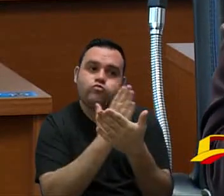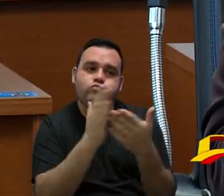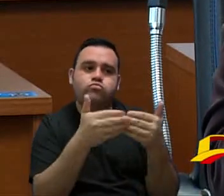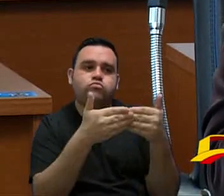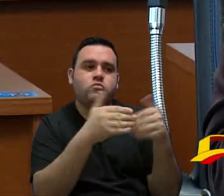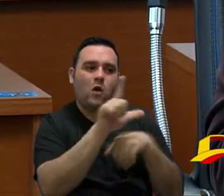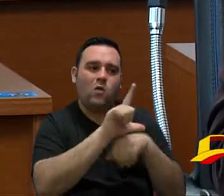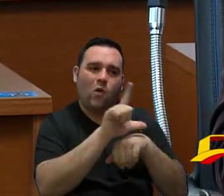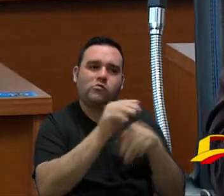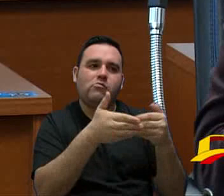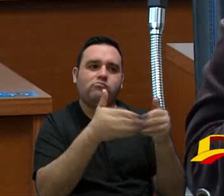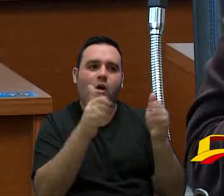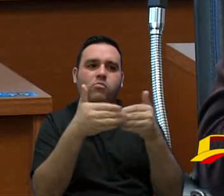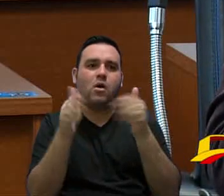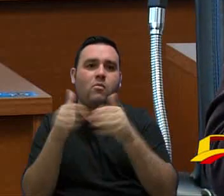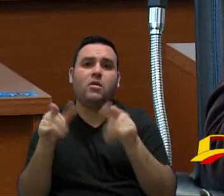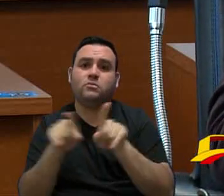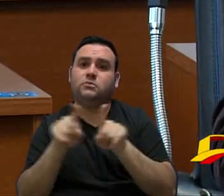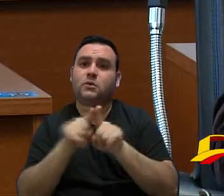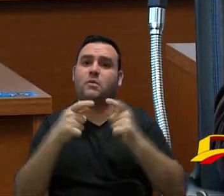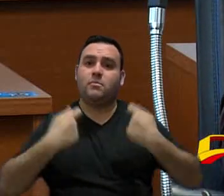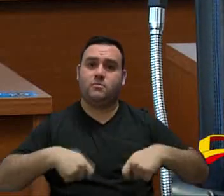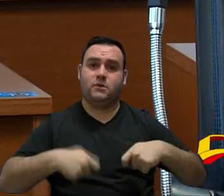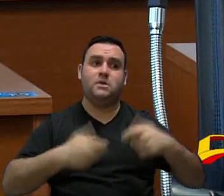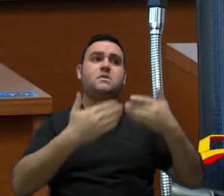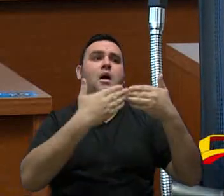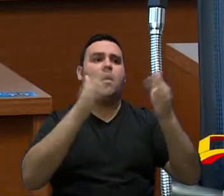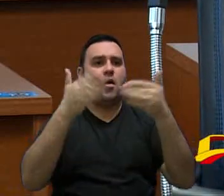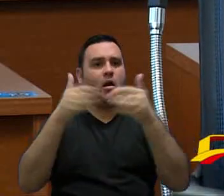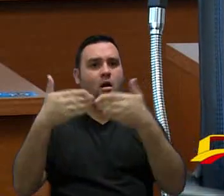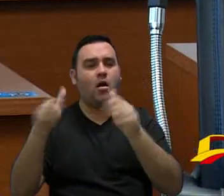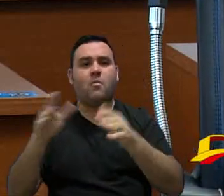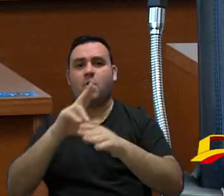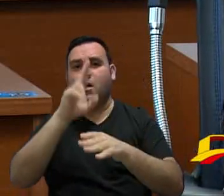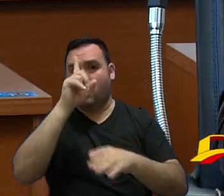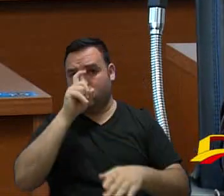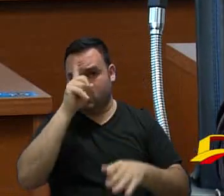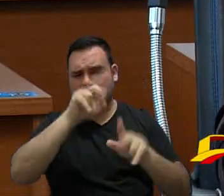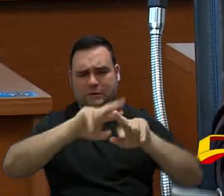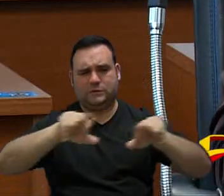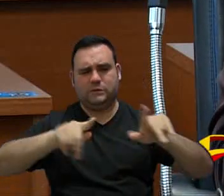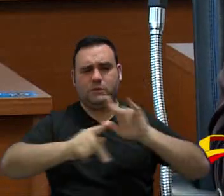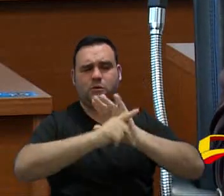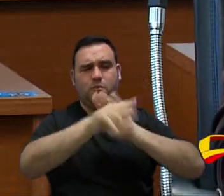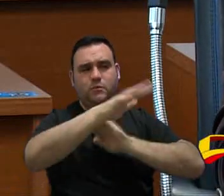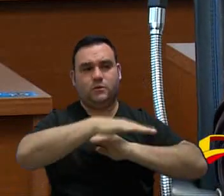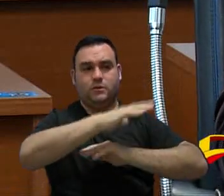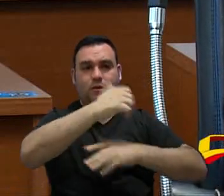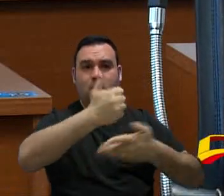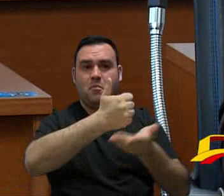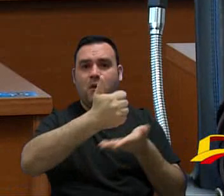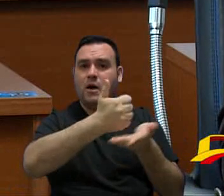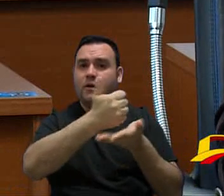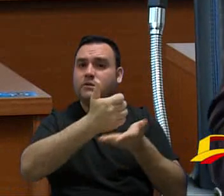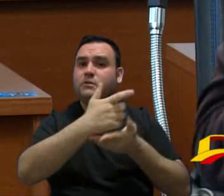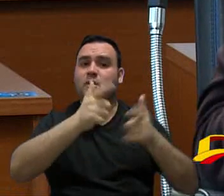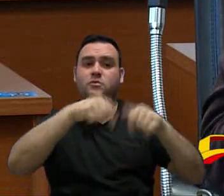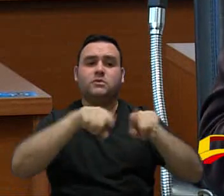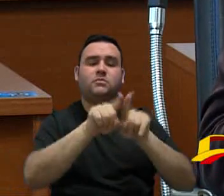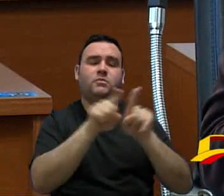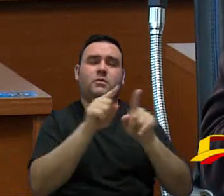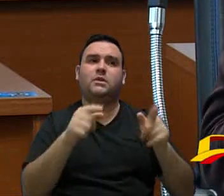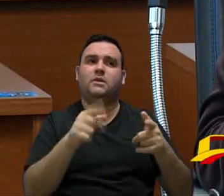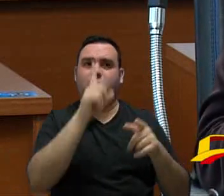de comércio de tudo mais que se faça então também a flexibilização dos outros atendimentos nas unidades básicas e saiu de na